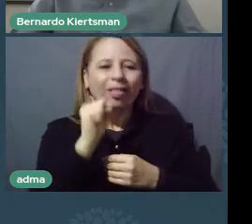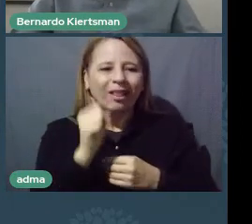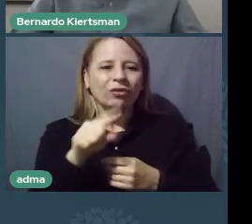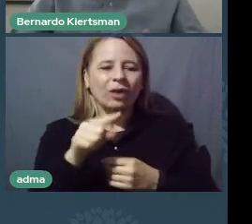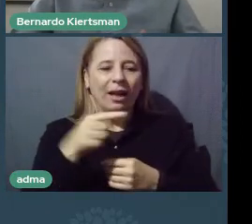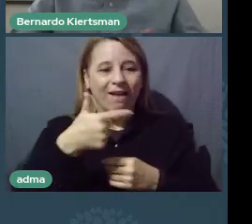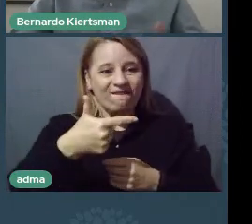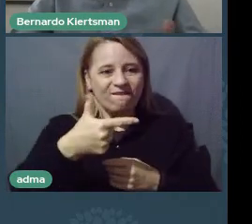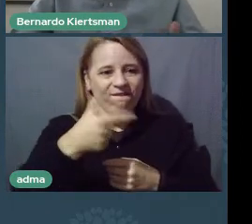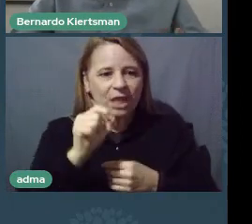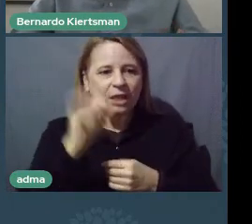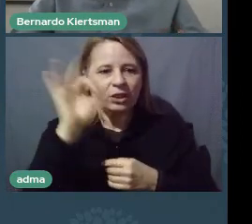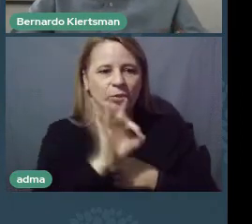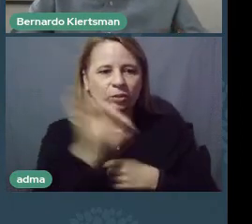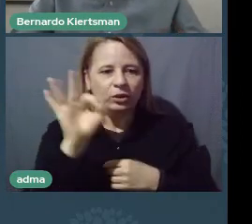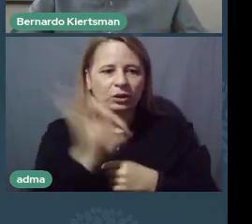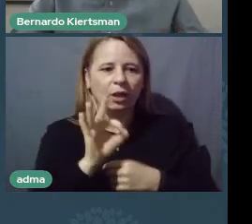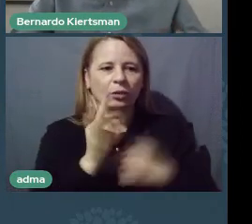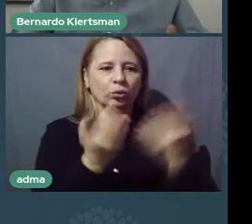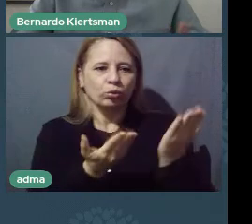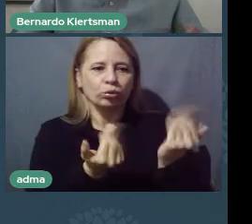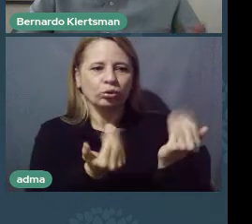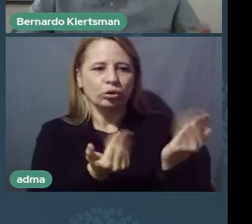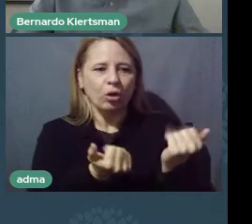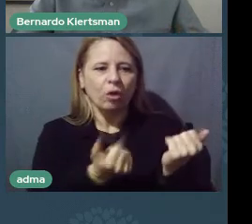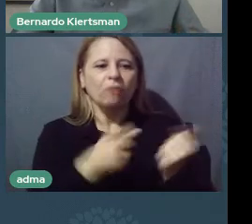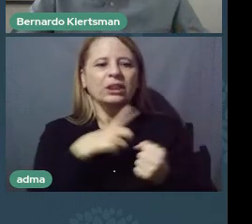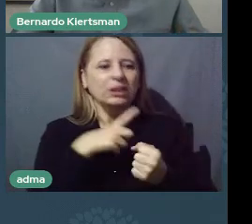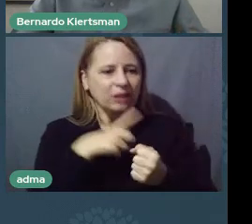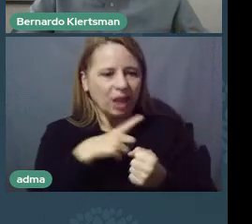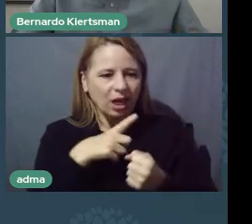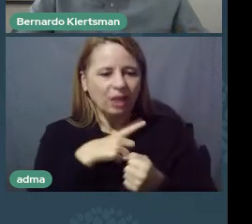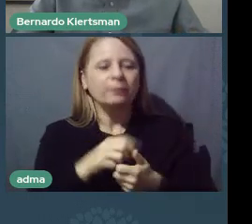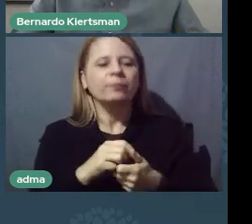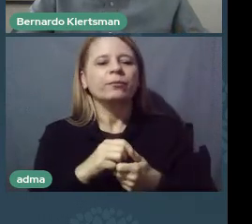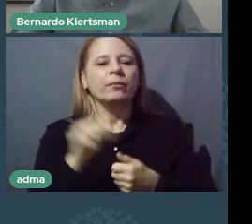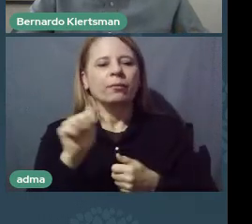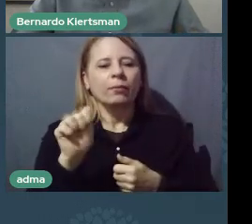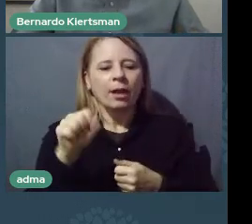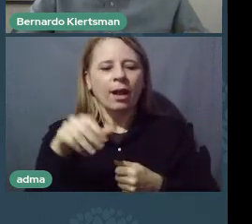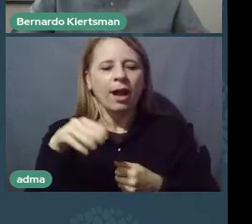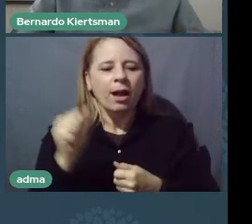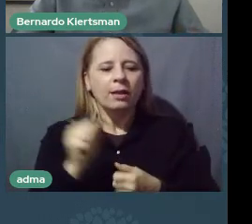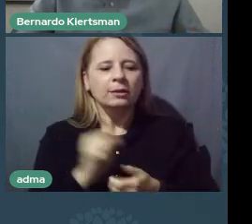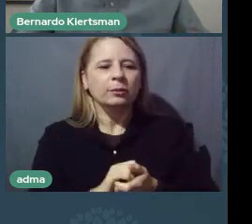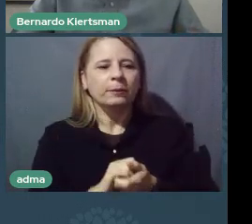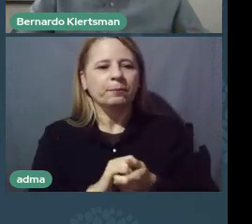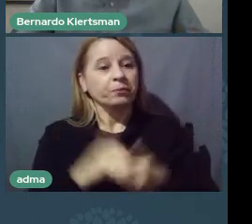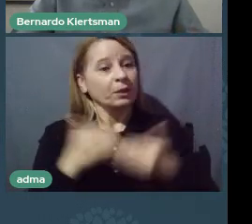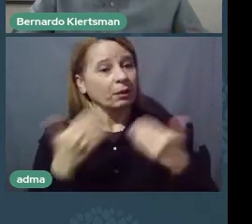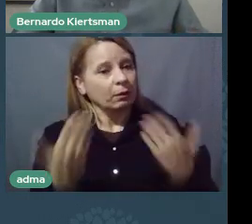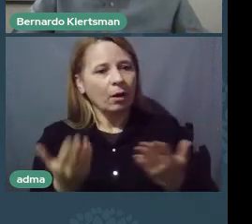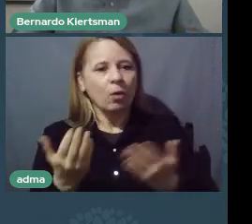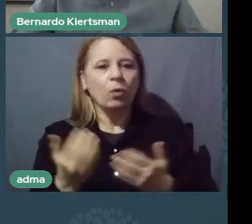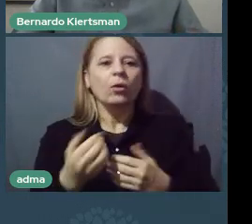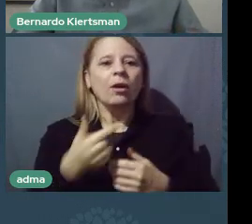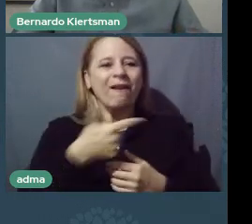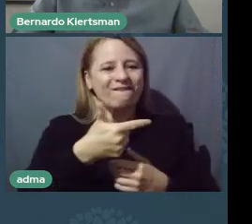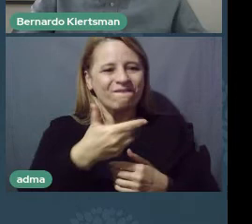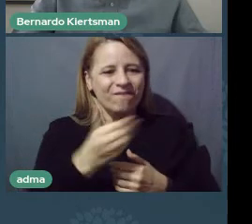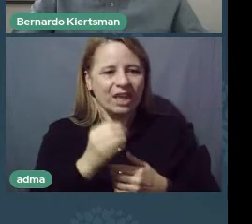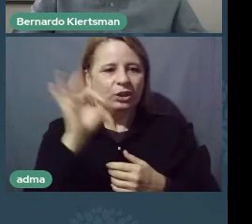20% dos adolescentes apresentando asma. Então, 8º lugar,